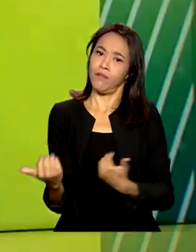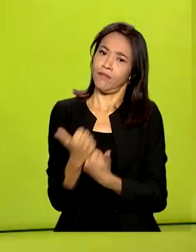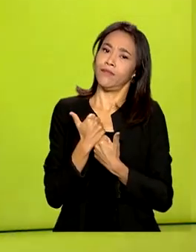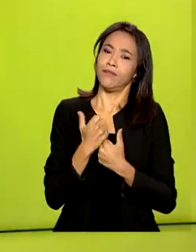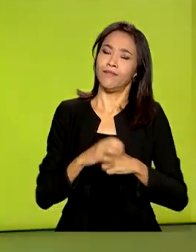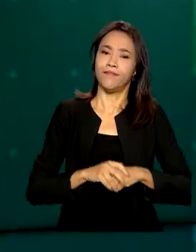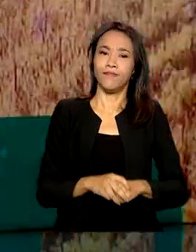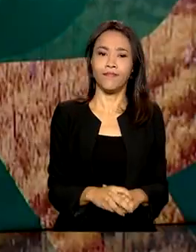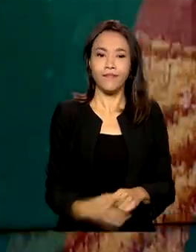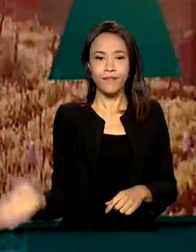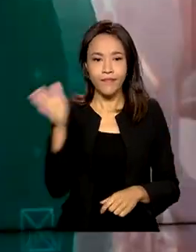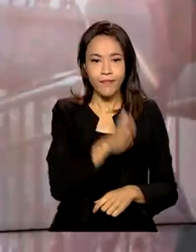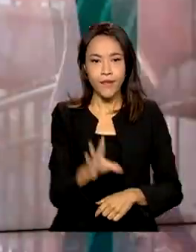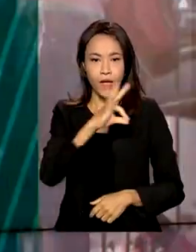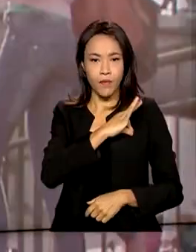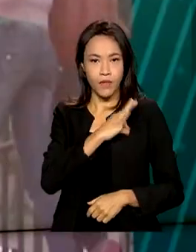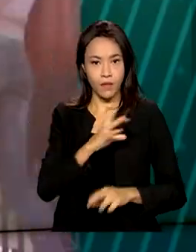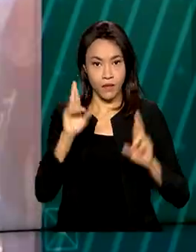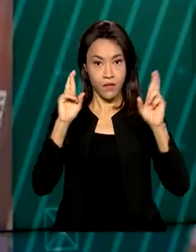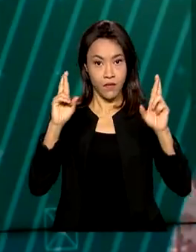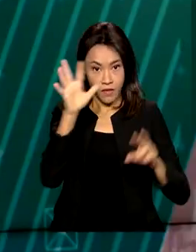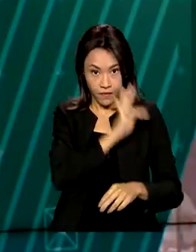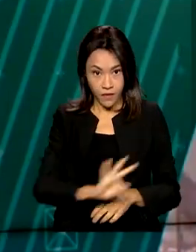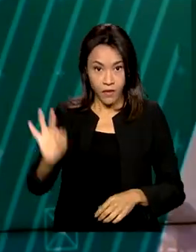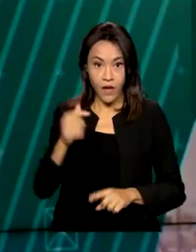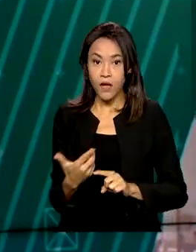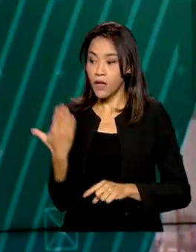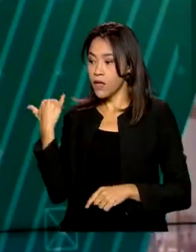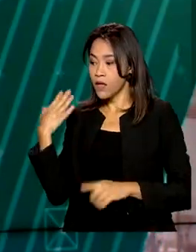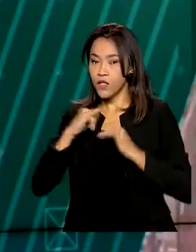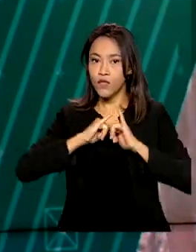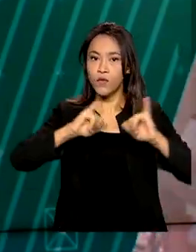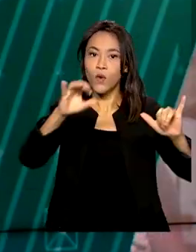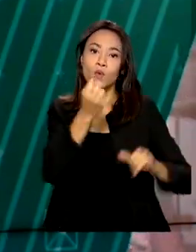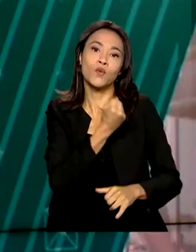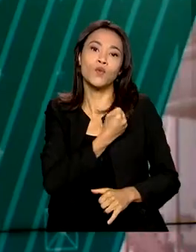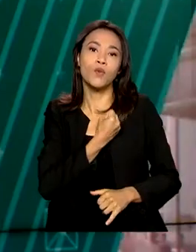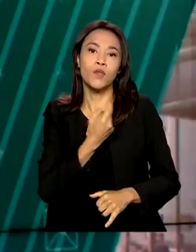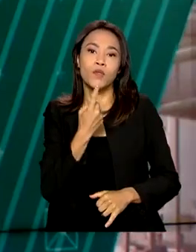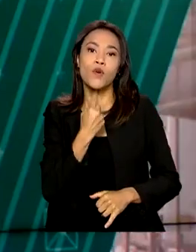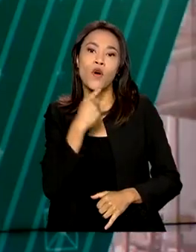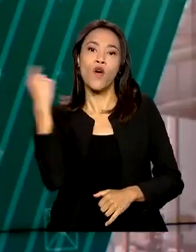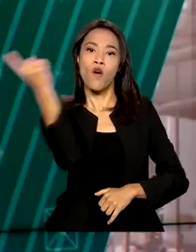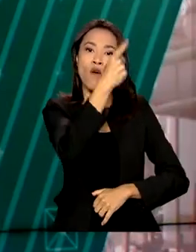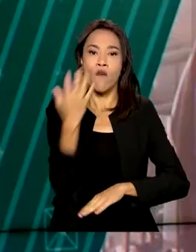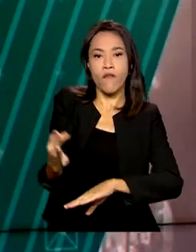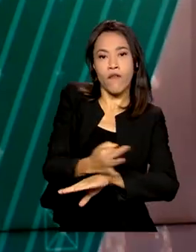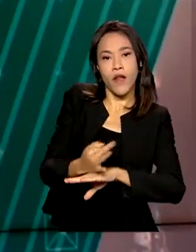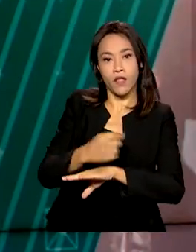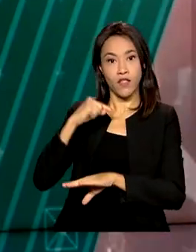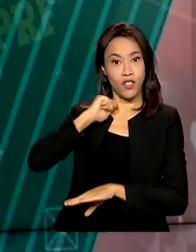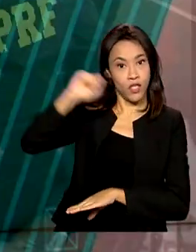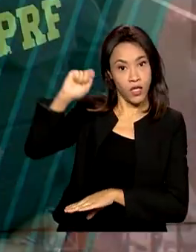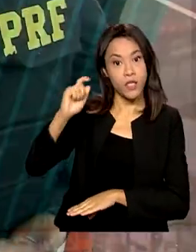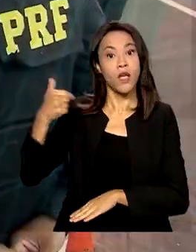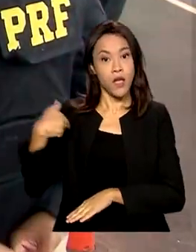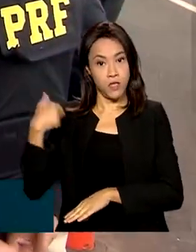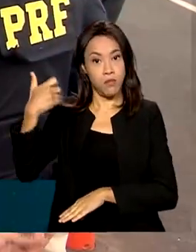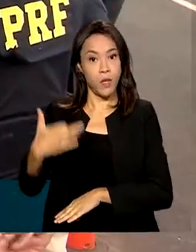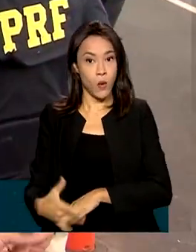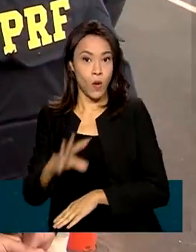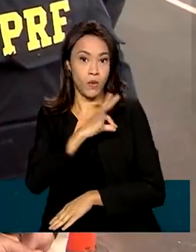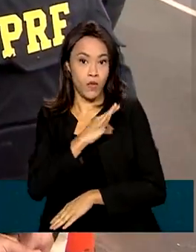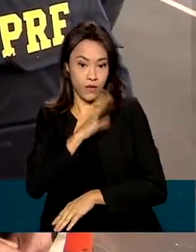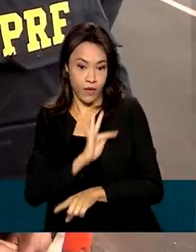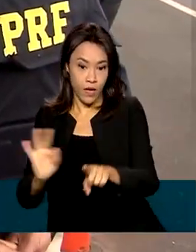e a polícia rodoviária federal divulgou os números da operação Tiradentes deste ano segundo a PRF houve uma